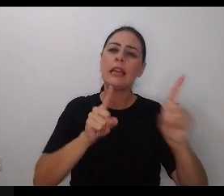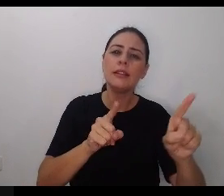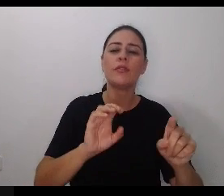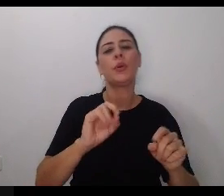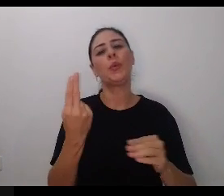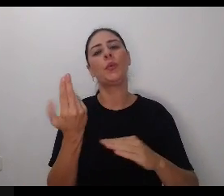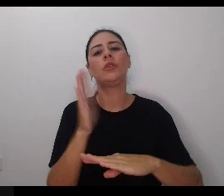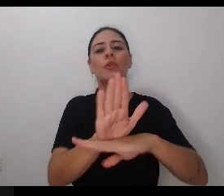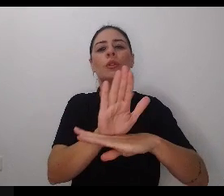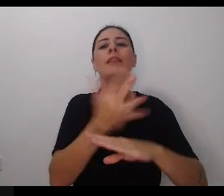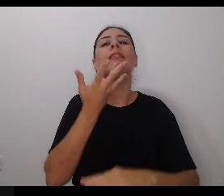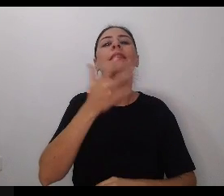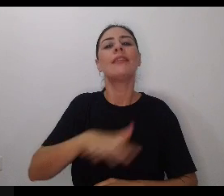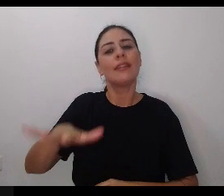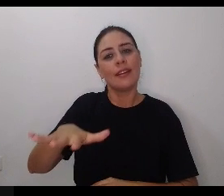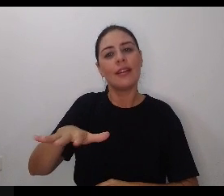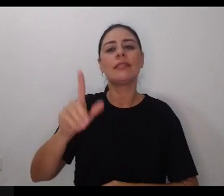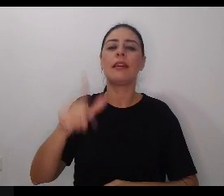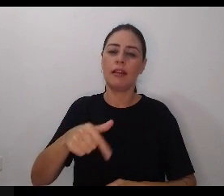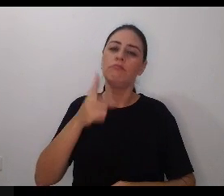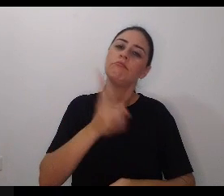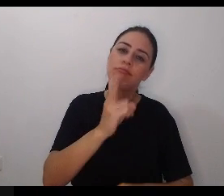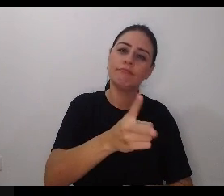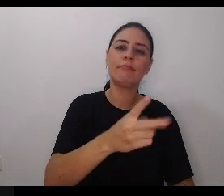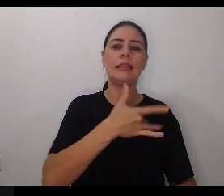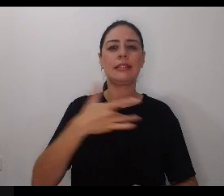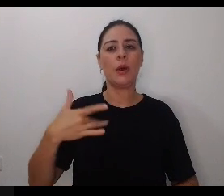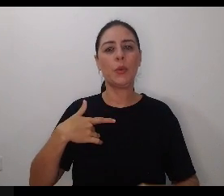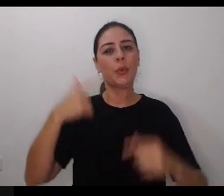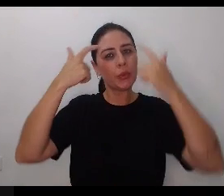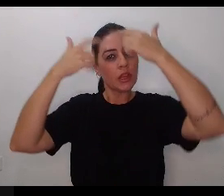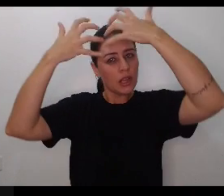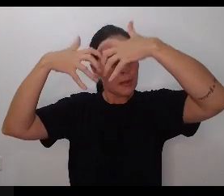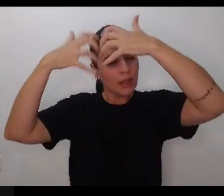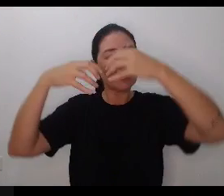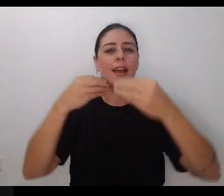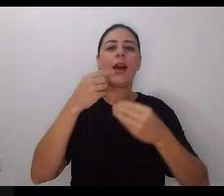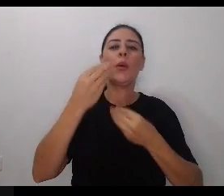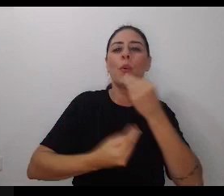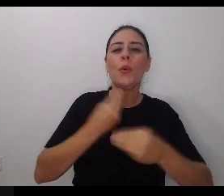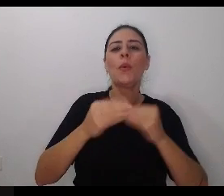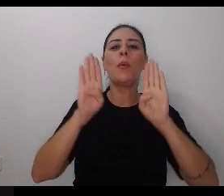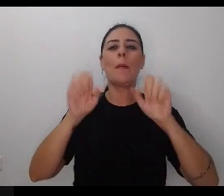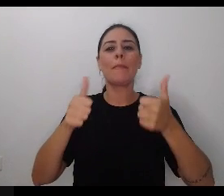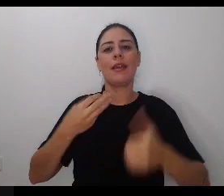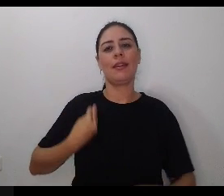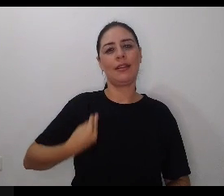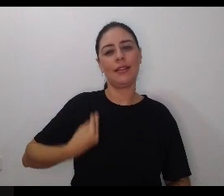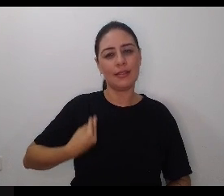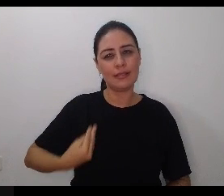amenizar esses desafios ou ajudar as nossas crianças a manter a saúde mental nesse período, manter